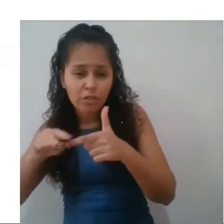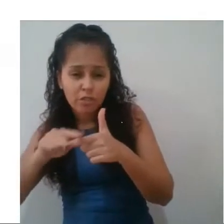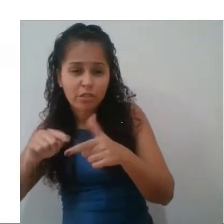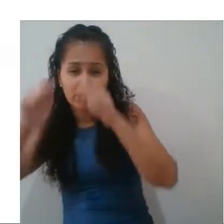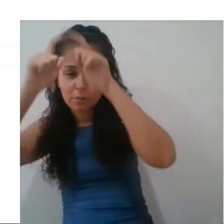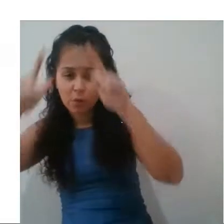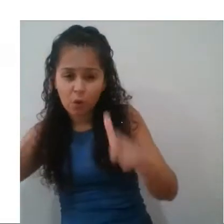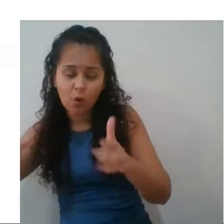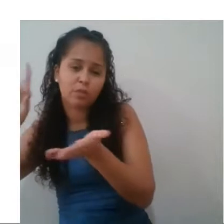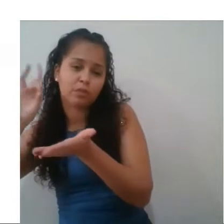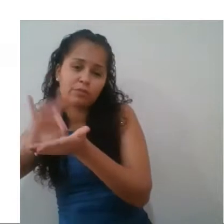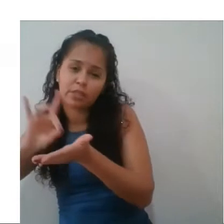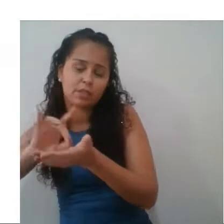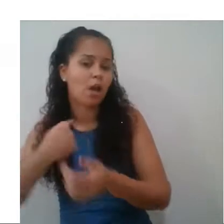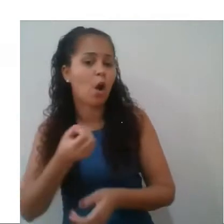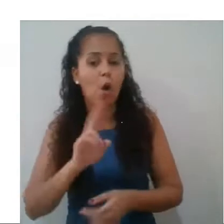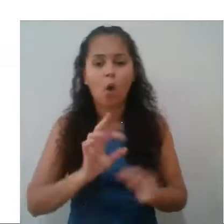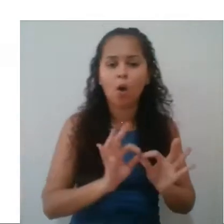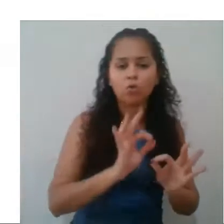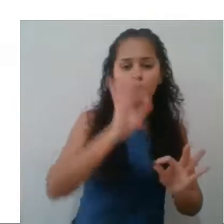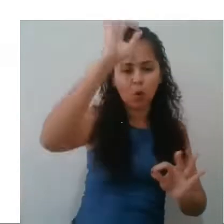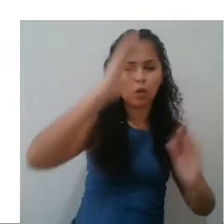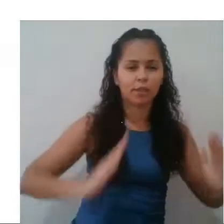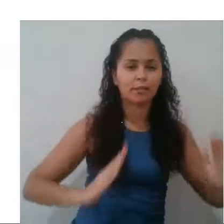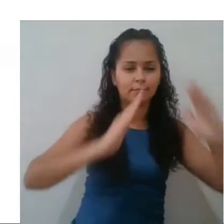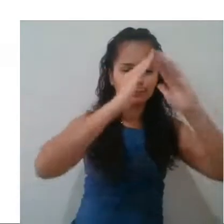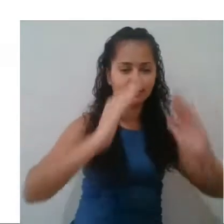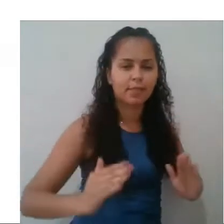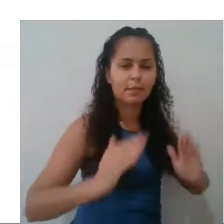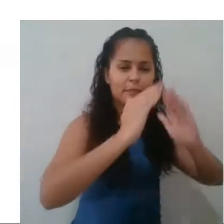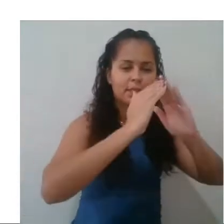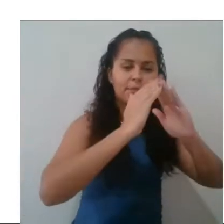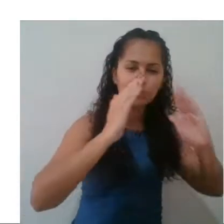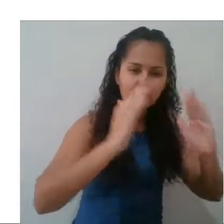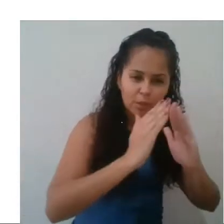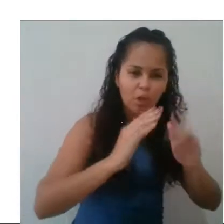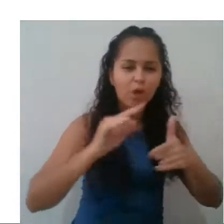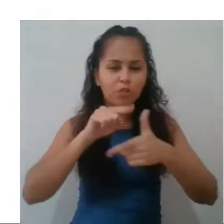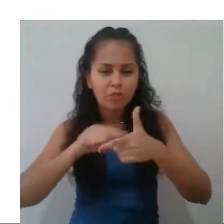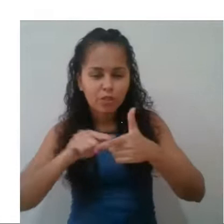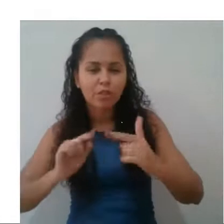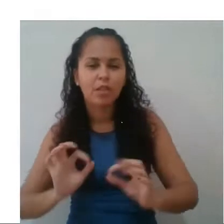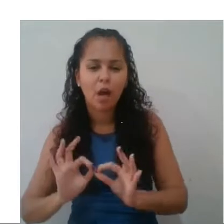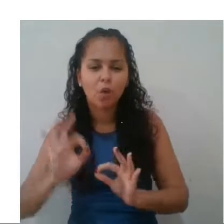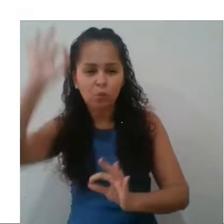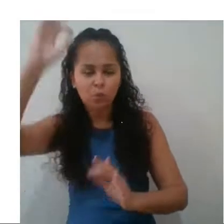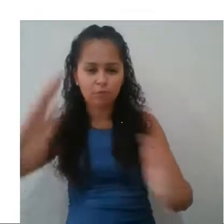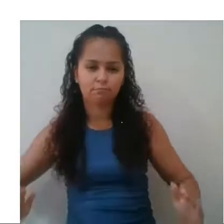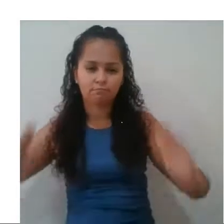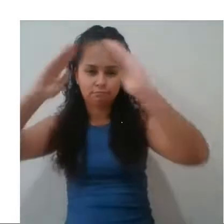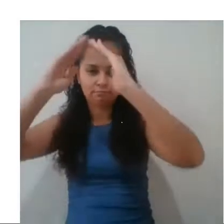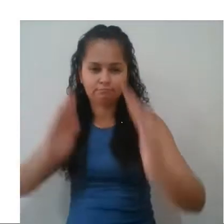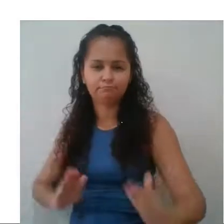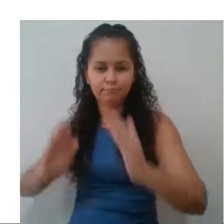cone original, ou a altura da pirâmide menor dividido pela altura da pirâmide original. E essa